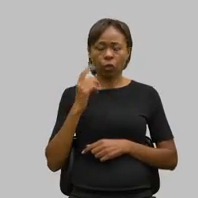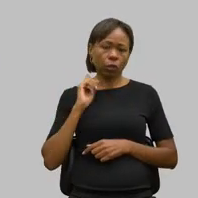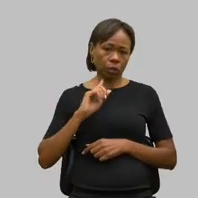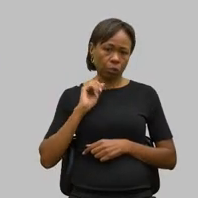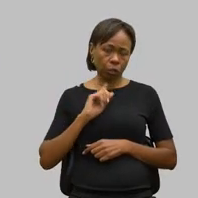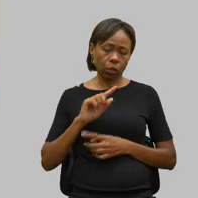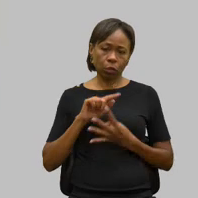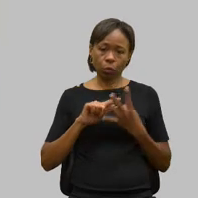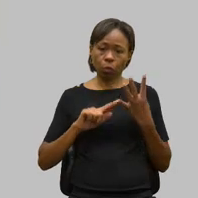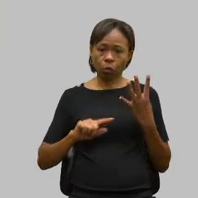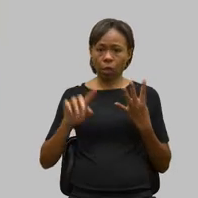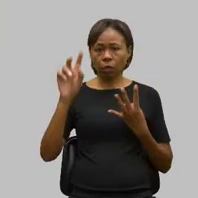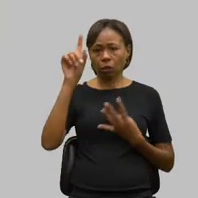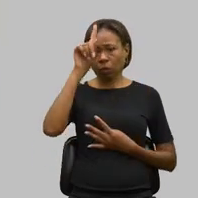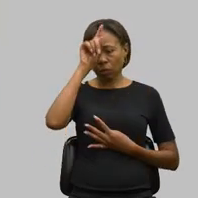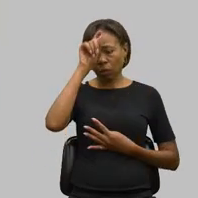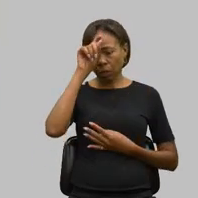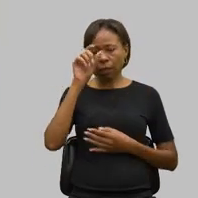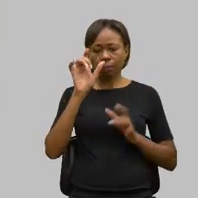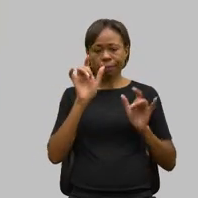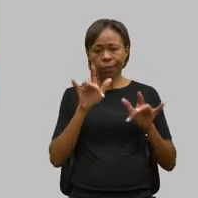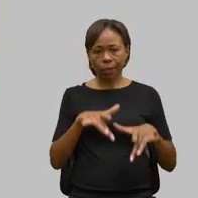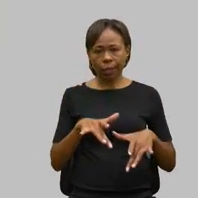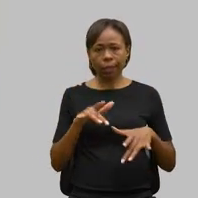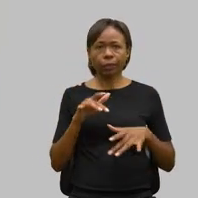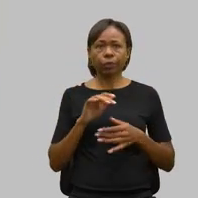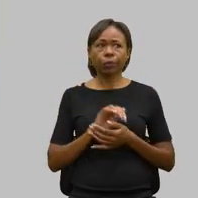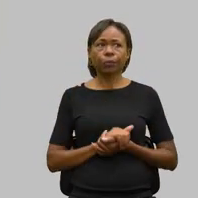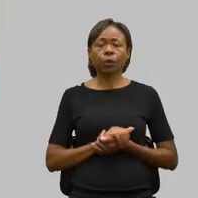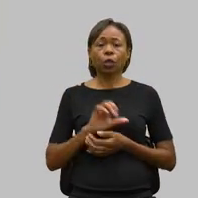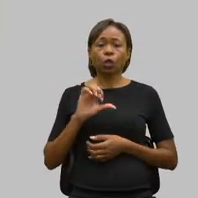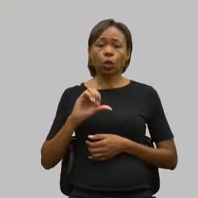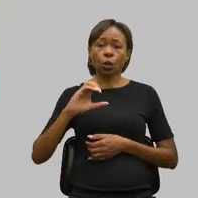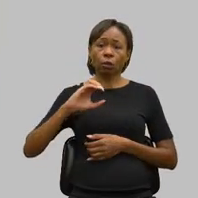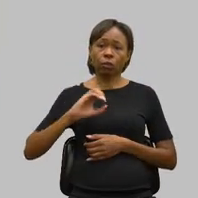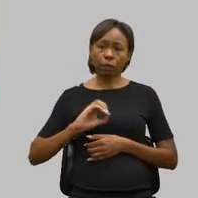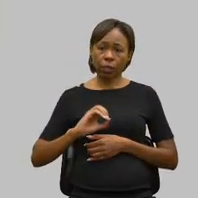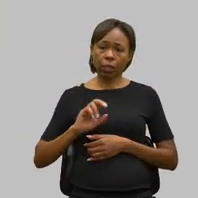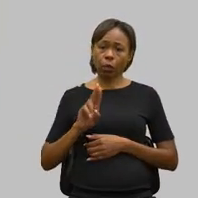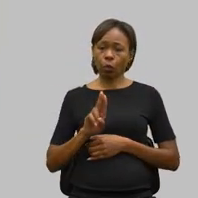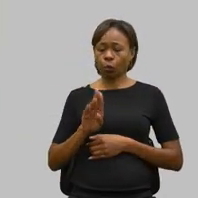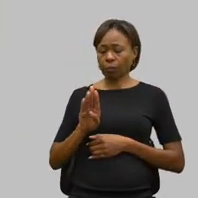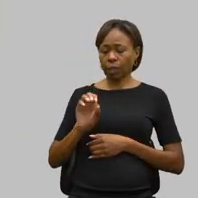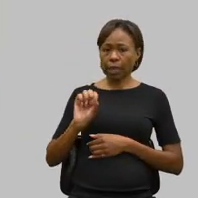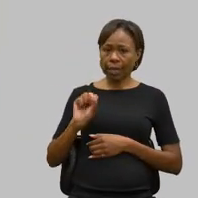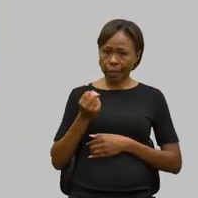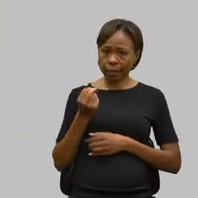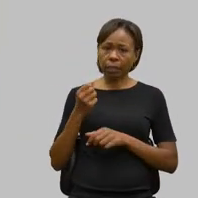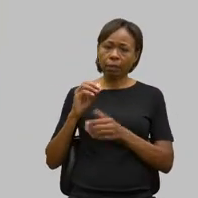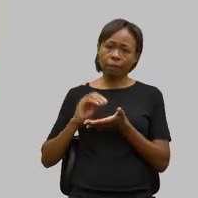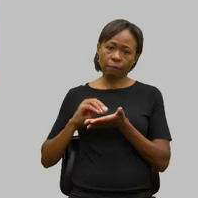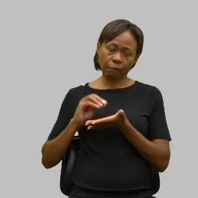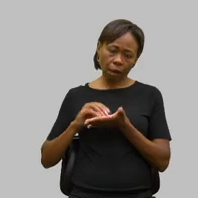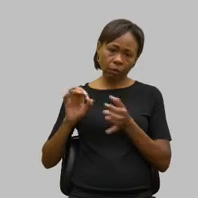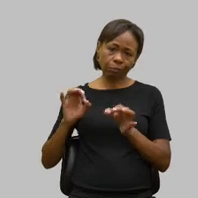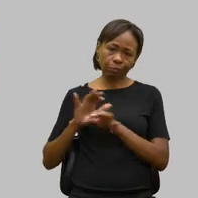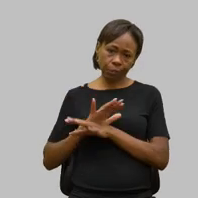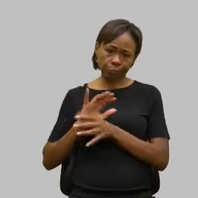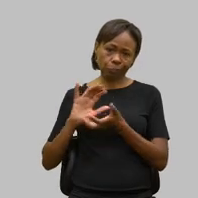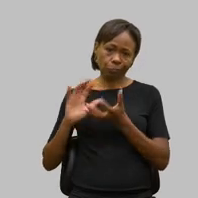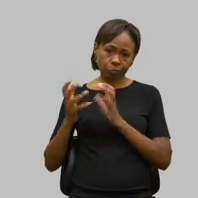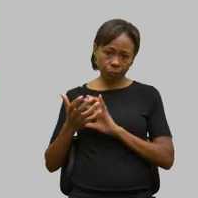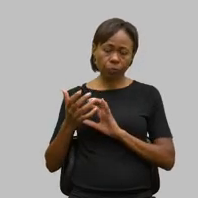hospitais abandonados, regionais, pegou com 90 UBSs também, por terminar. E aí ele citou, além de terminar,